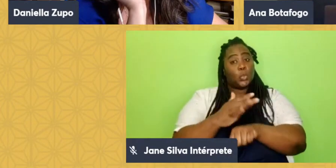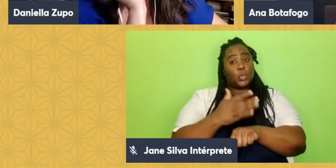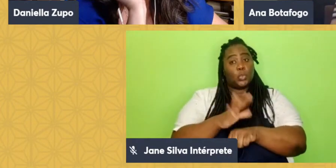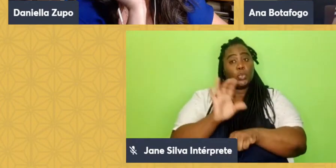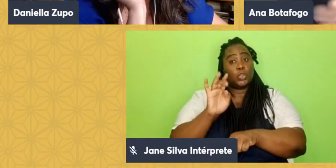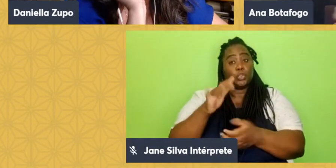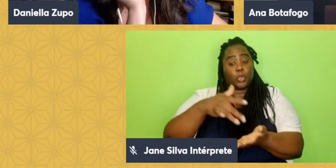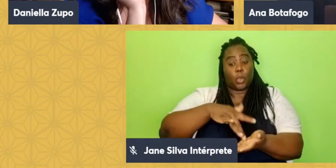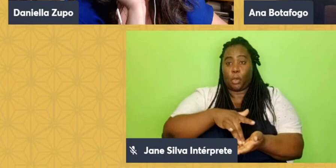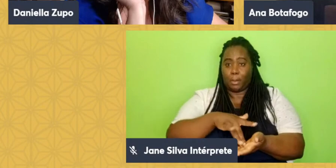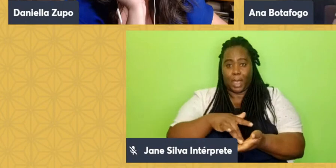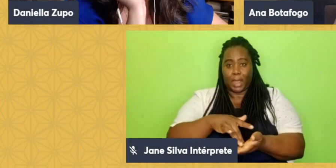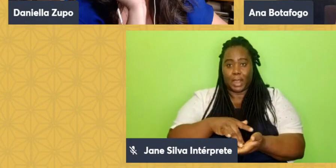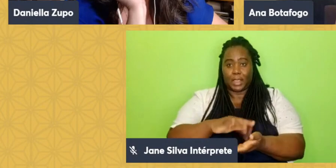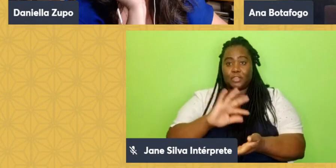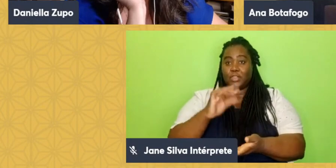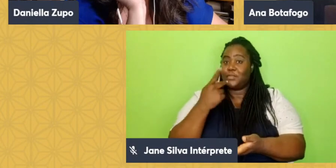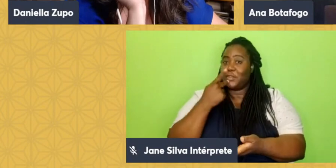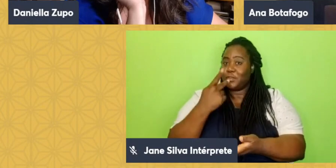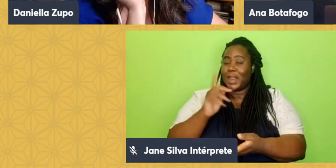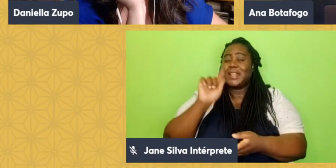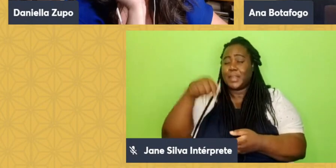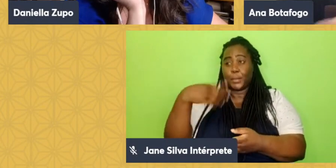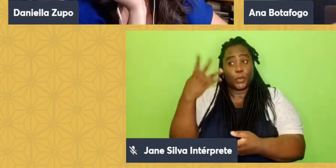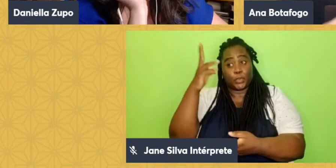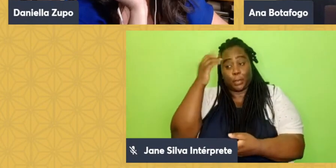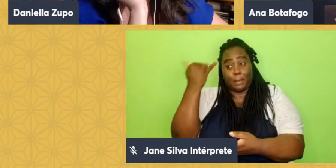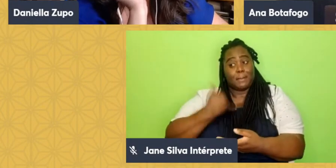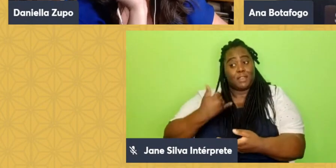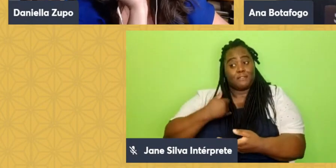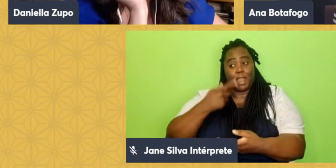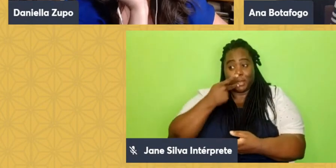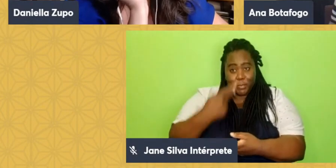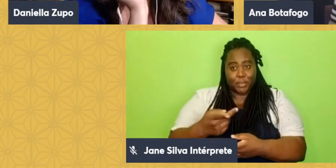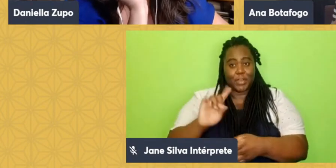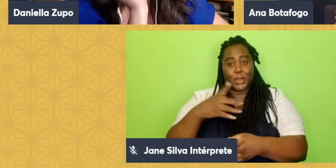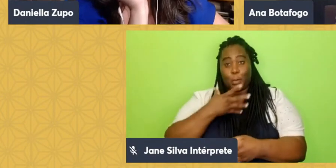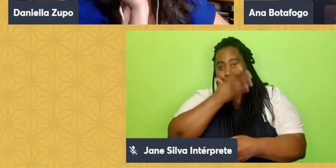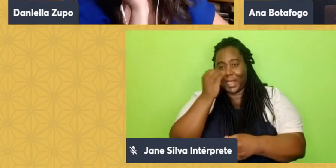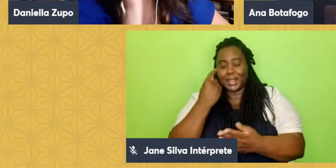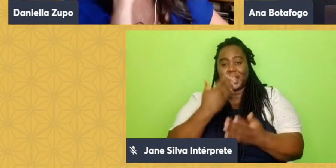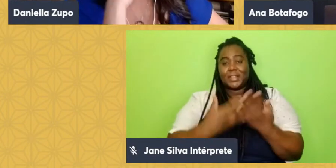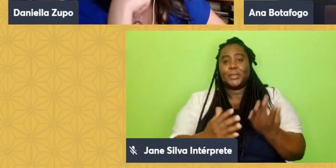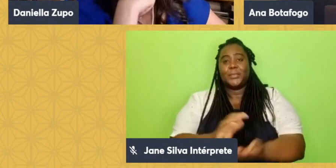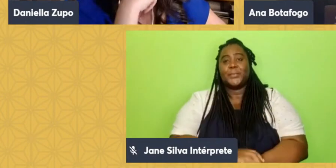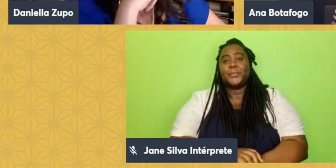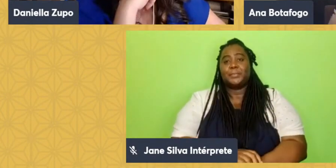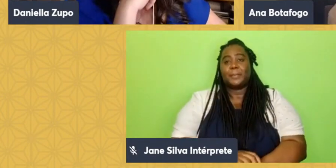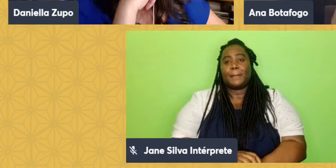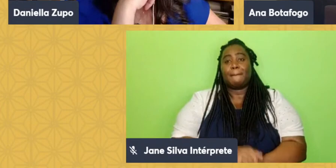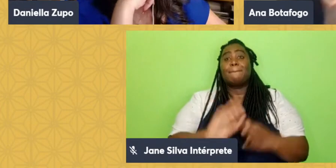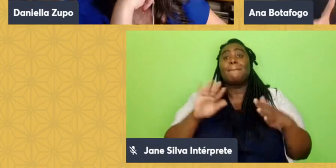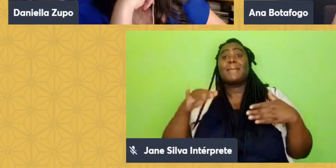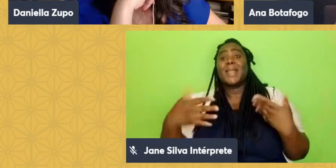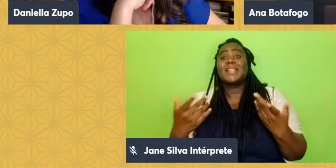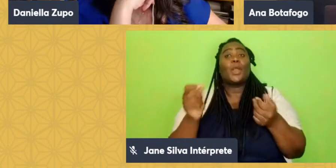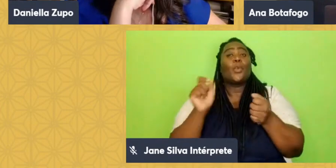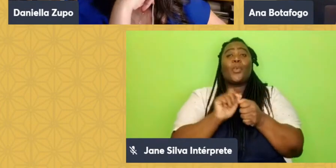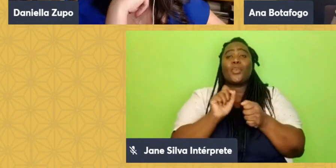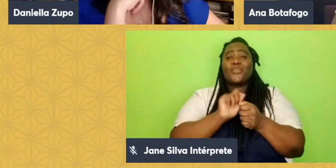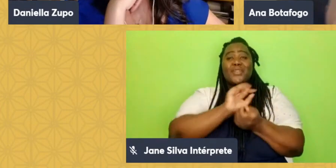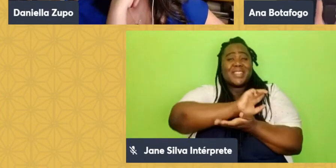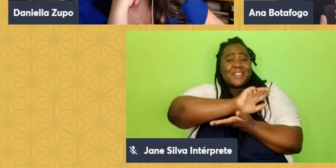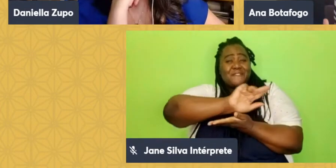só balé Eu vou já contar isso me lembro do meu contato depois para não fugir da história mas é então eu fazia